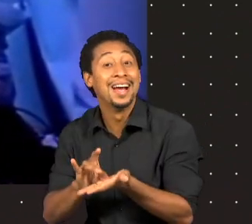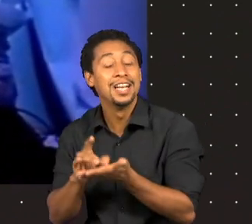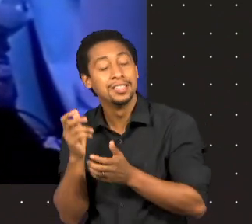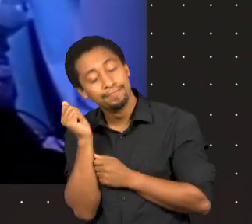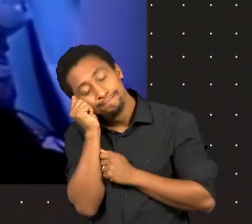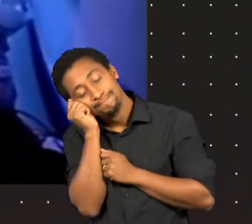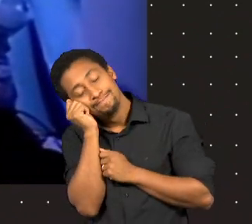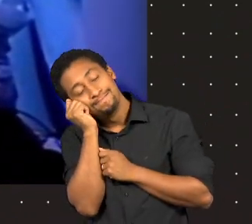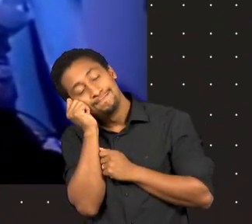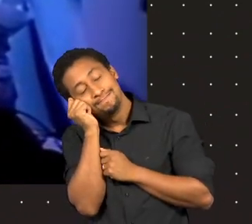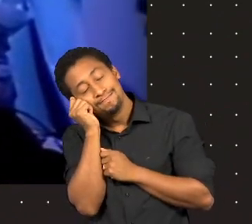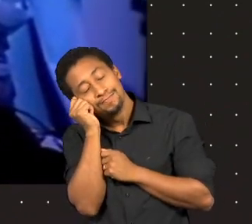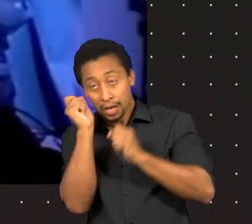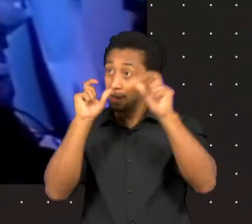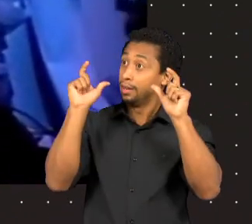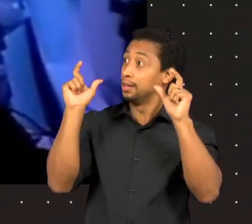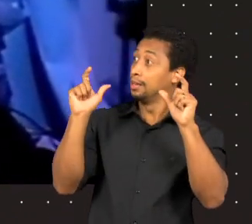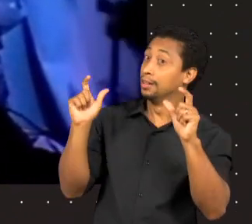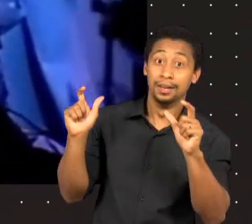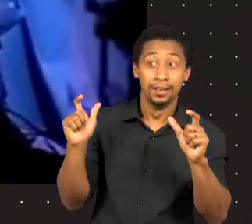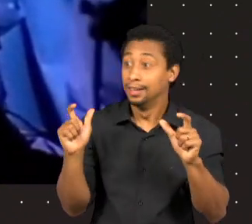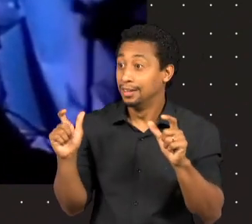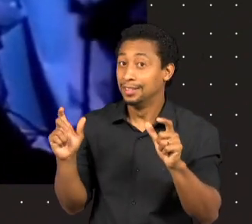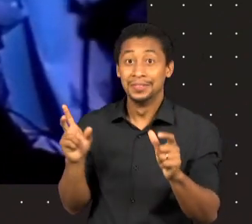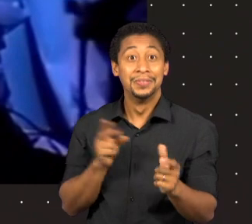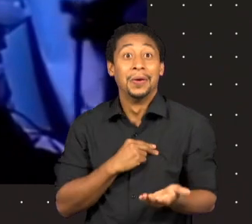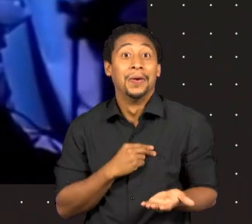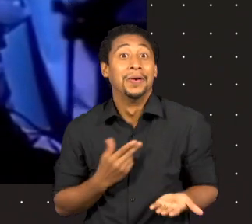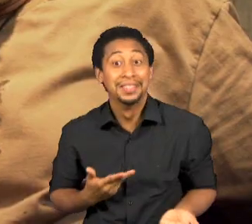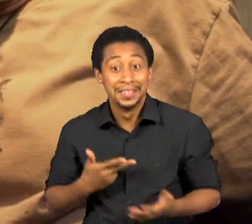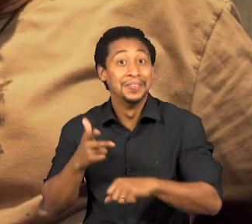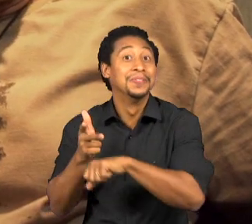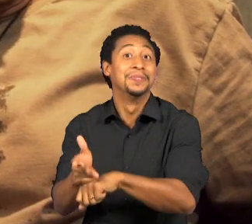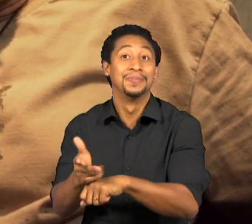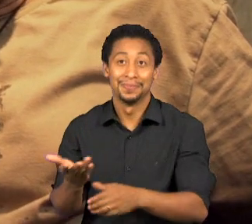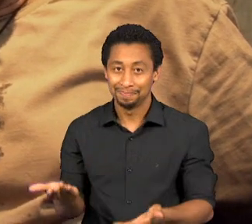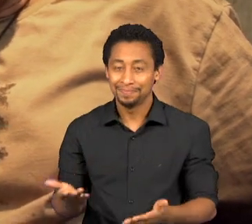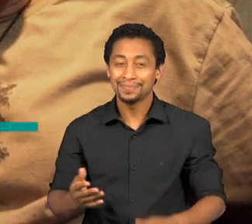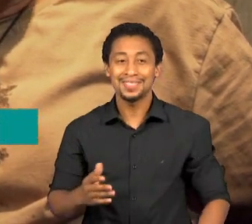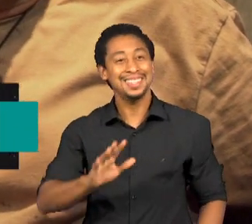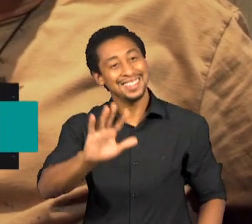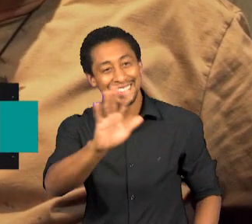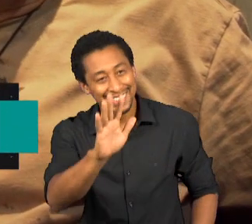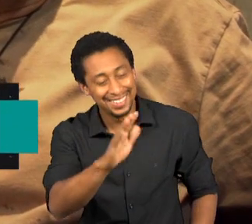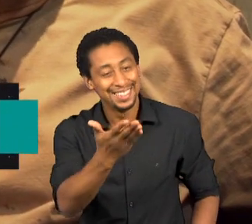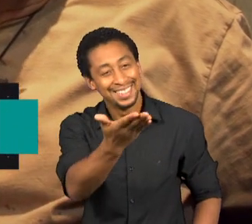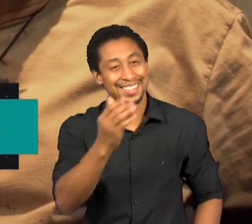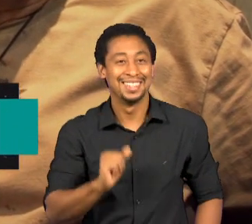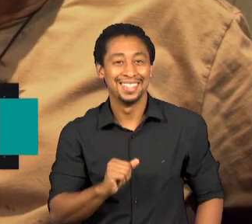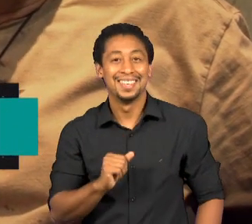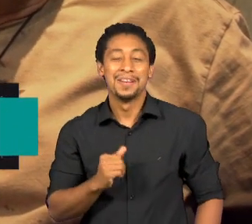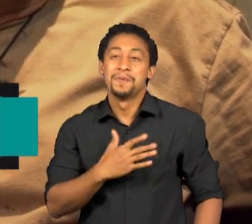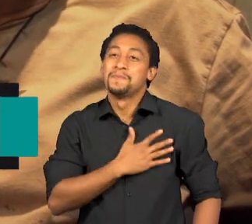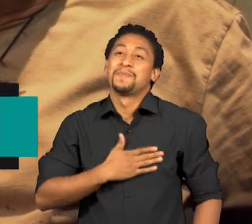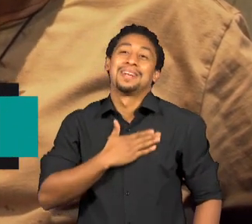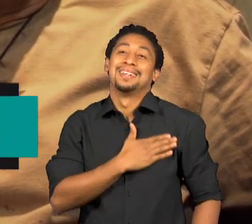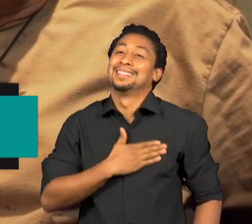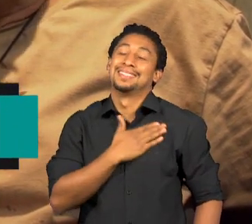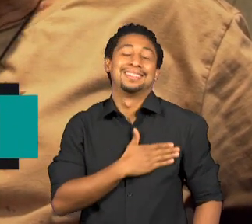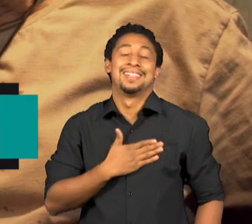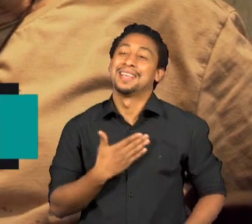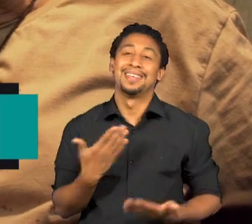meio do take, acordei. Olá, Maiara, que prazer enorme falar com você depois de